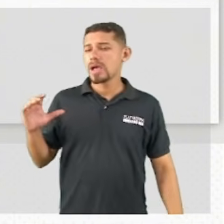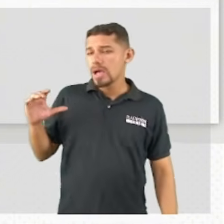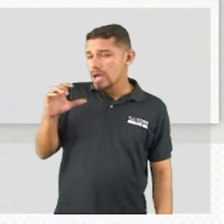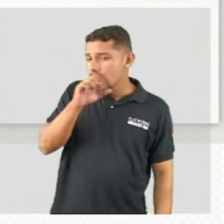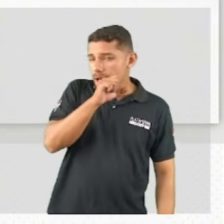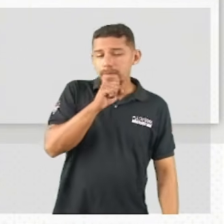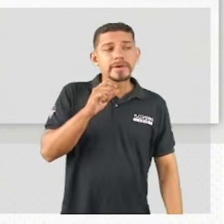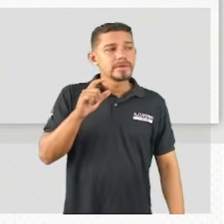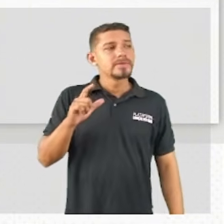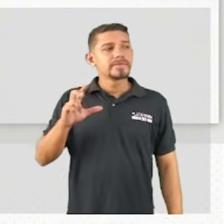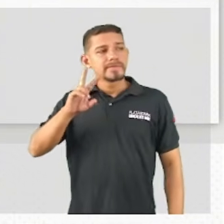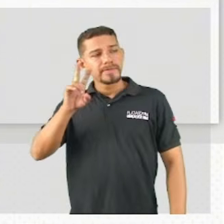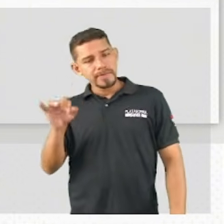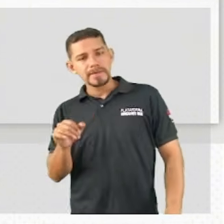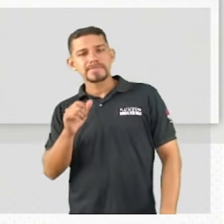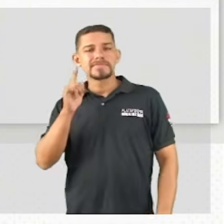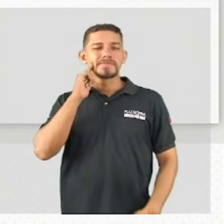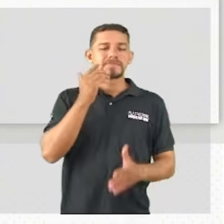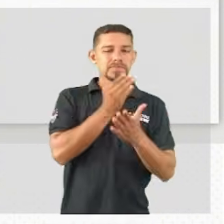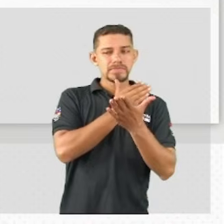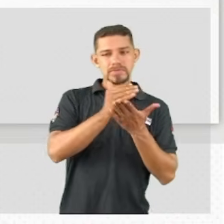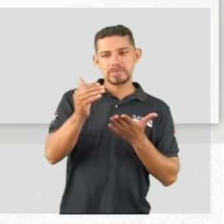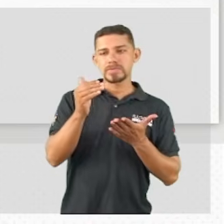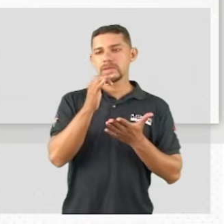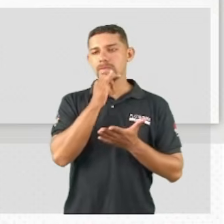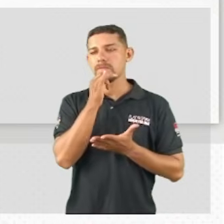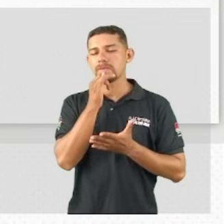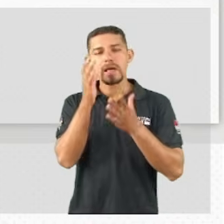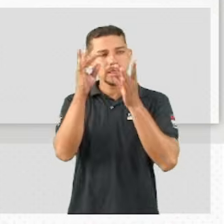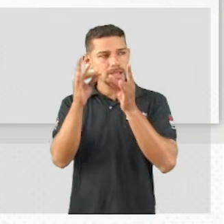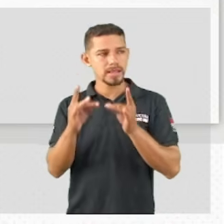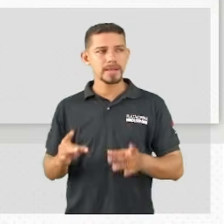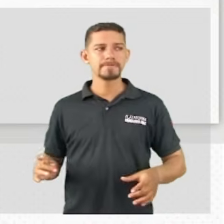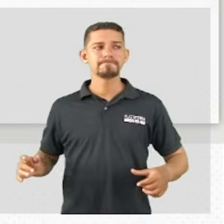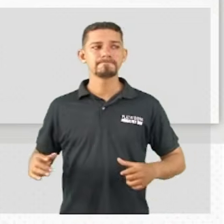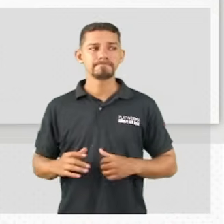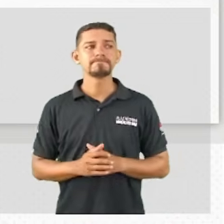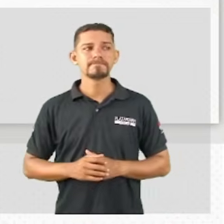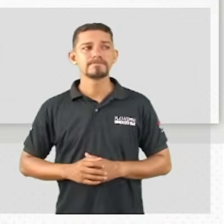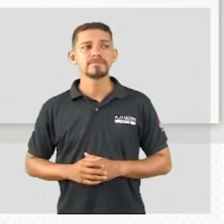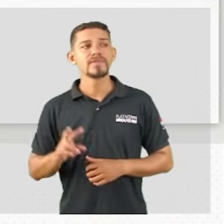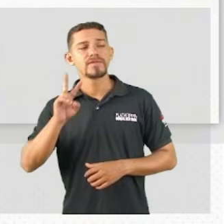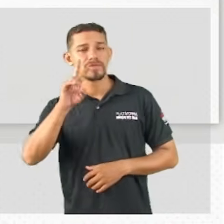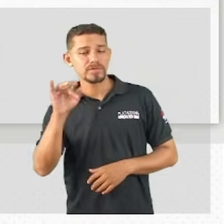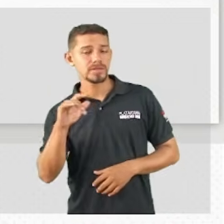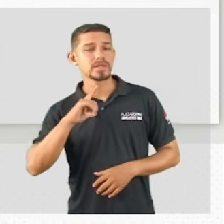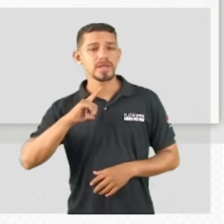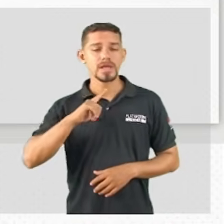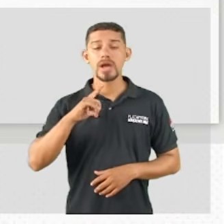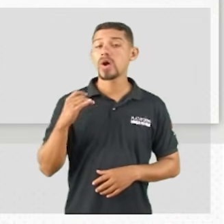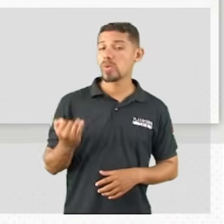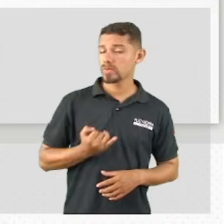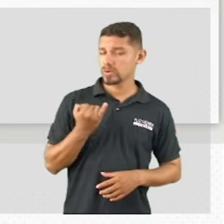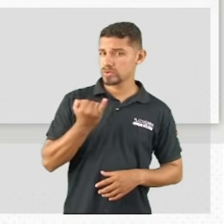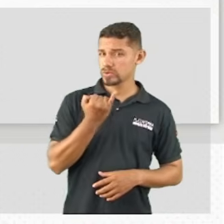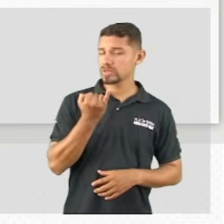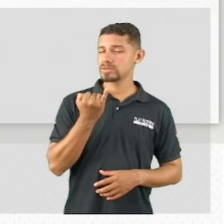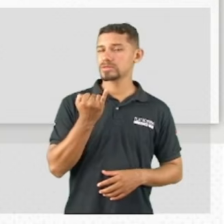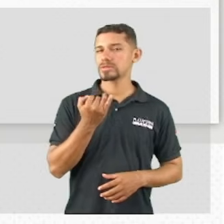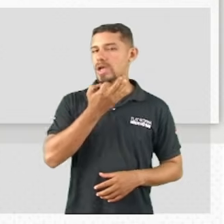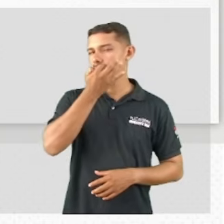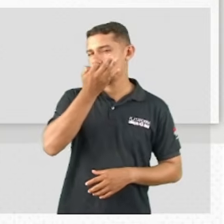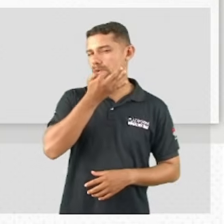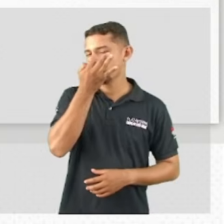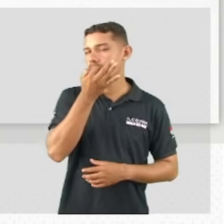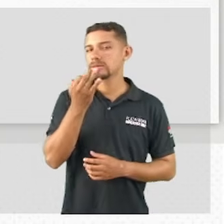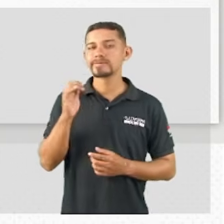rápida, aí sim vai iniciar a parte de forma mais detalhada, né? Que cada um vai ter a oportunidade de argumentar a